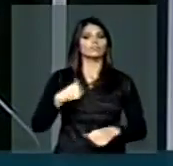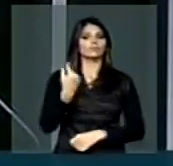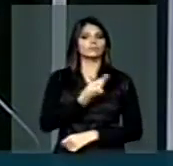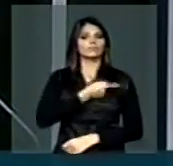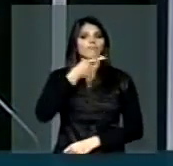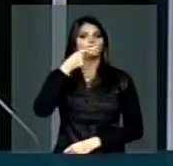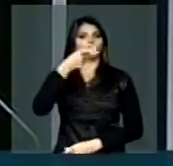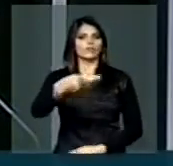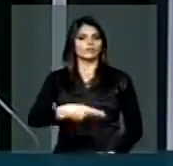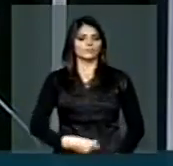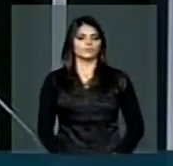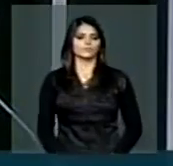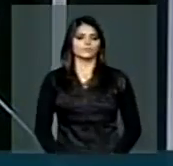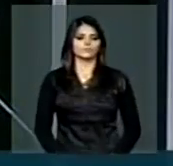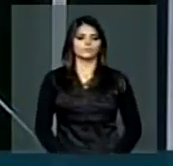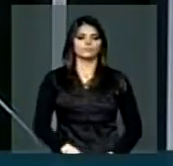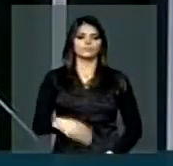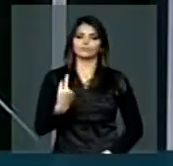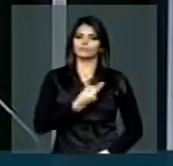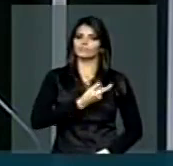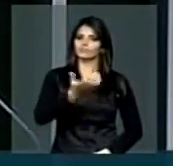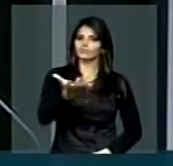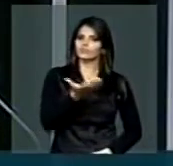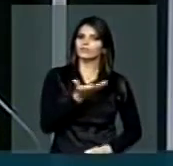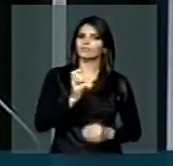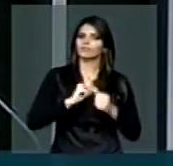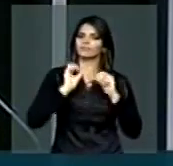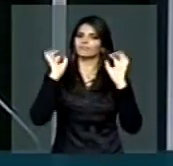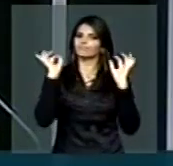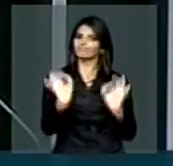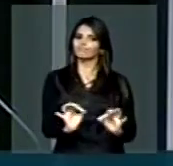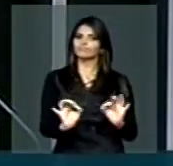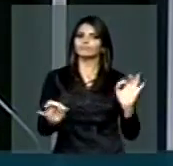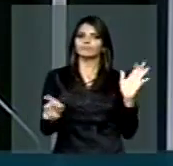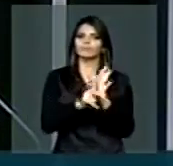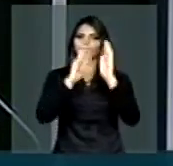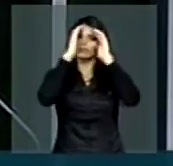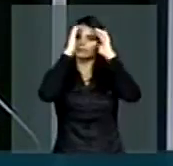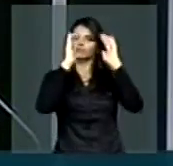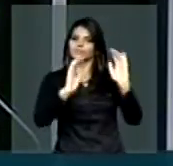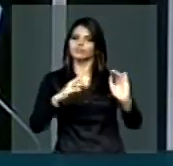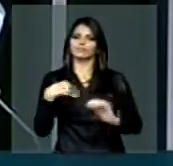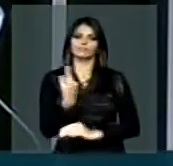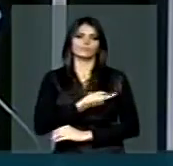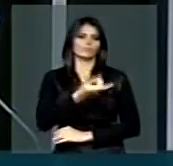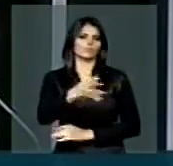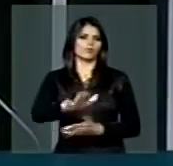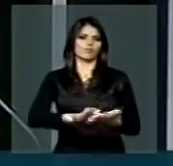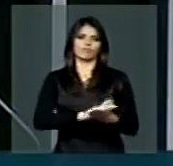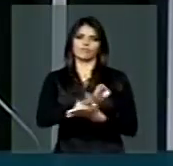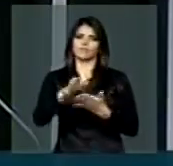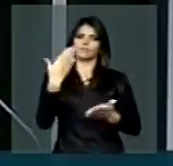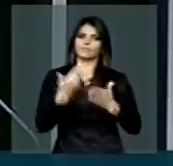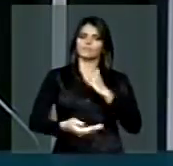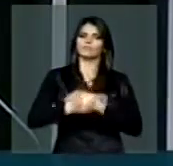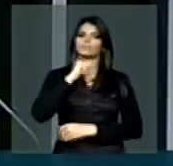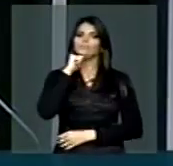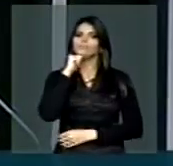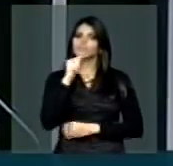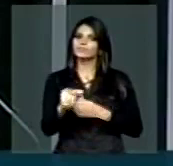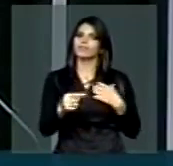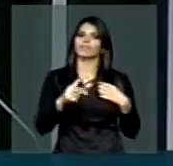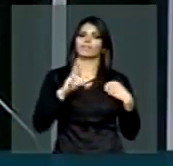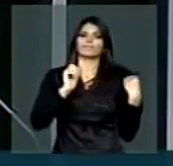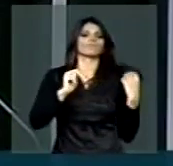dizendo. Nós queremos que se faça justiça, nós não queremos prejudicar ninguém. Por isso vou